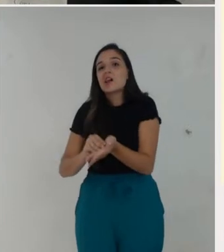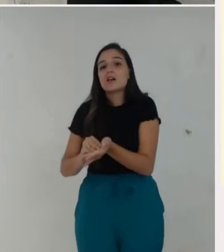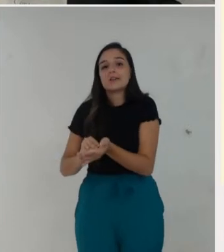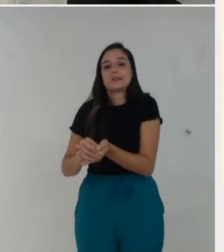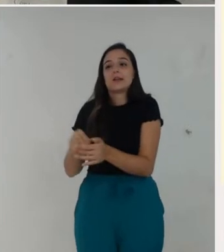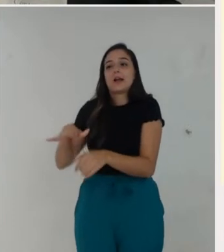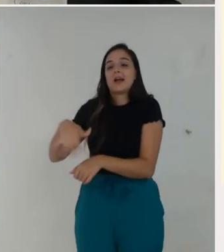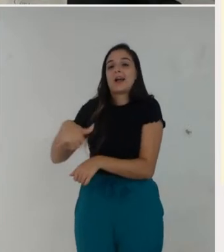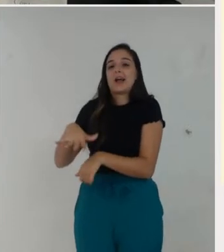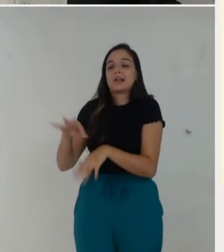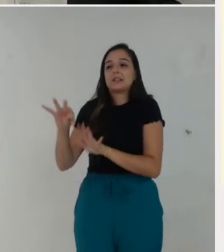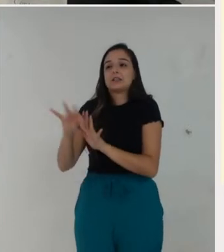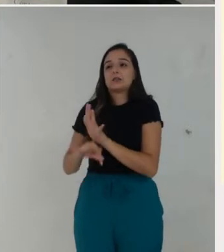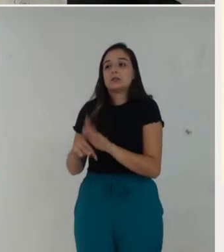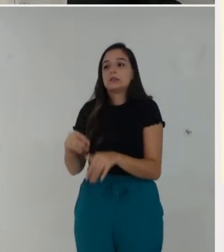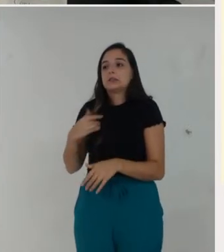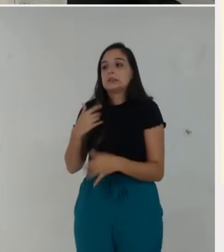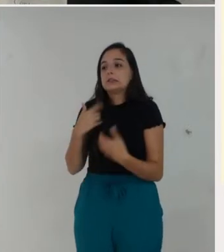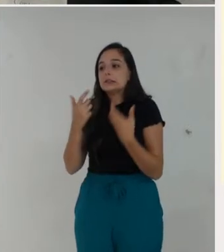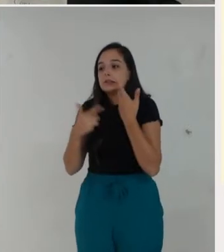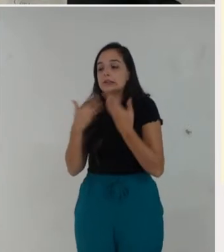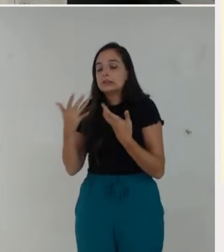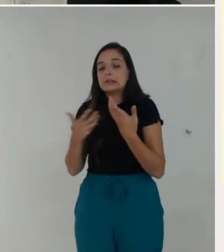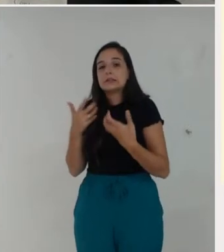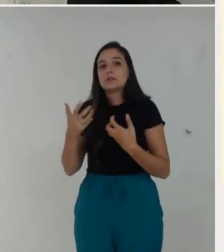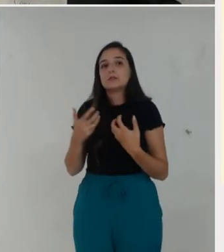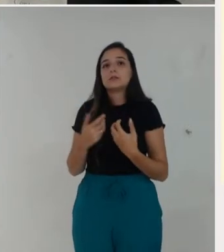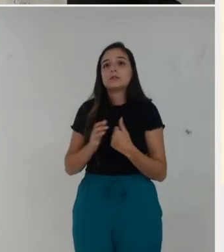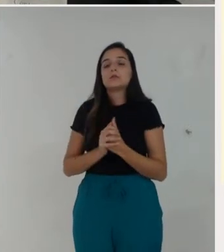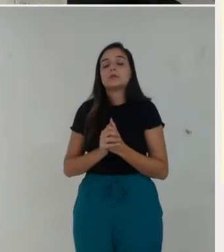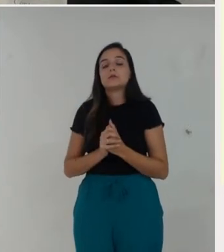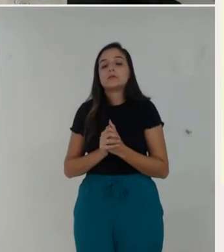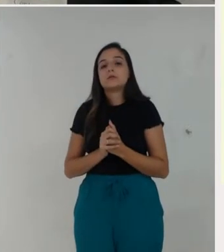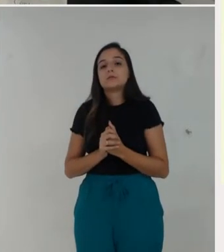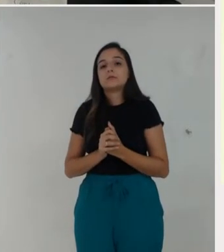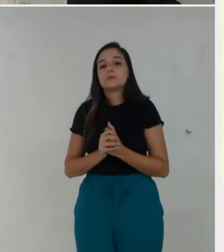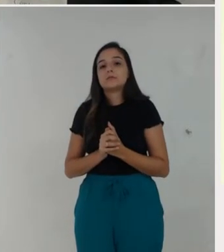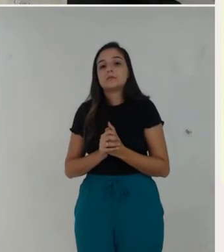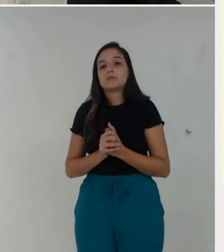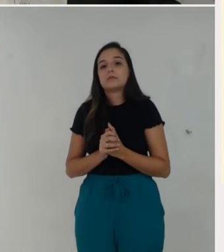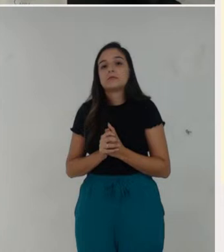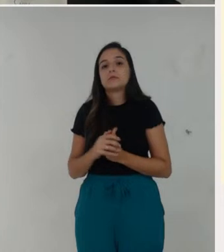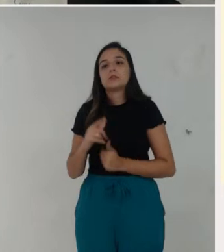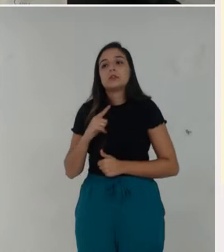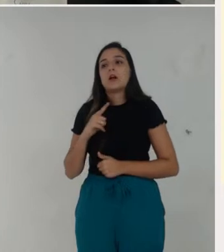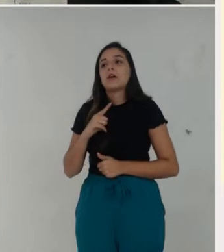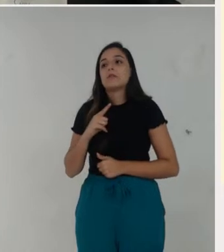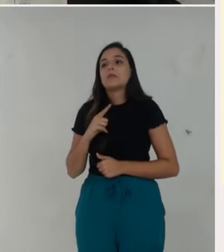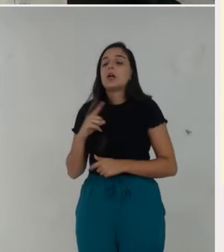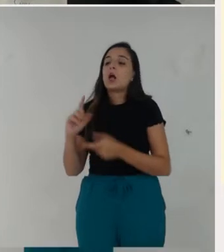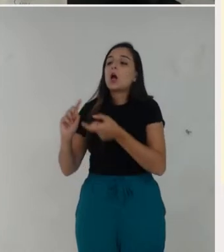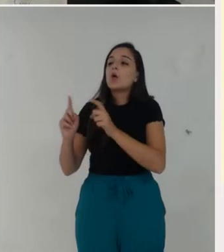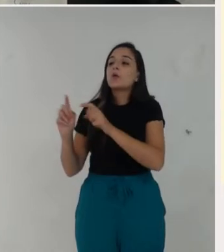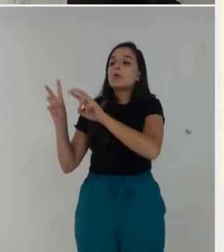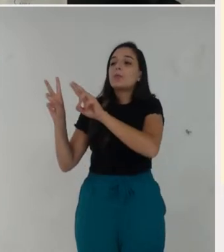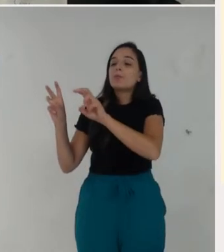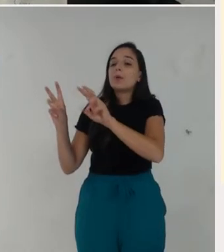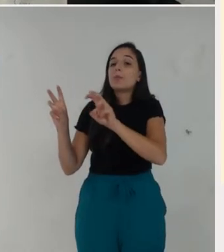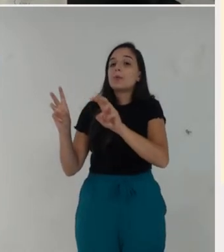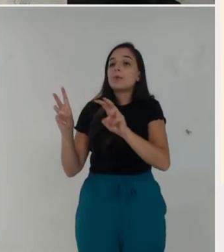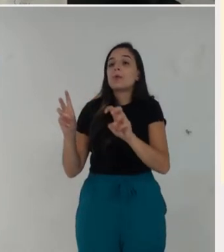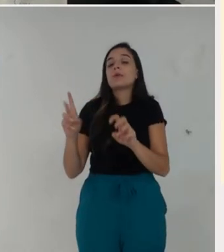textual. Então, tivemos algumas reuniões, onde essas questões foram apontadas, né, foram feitas